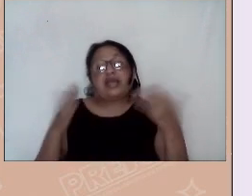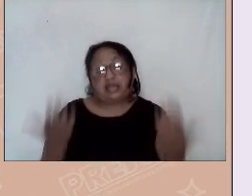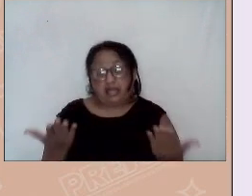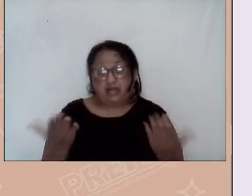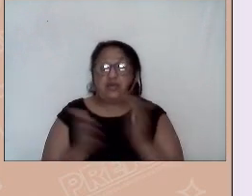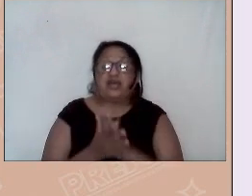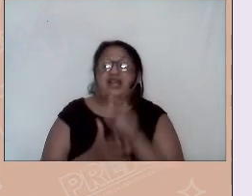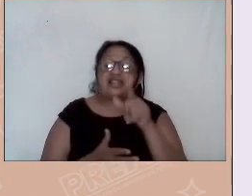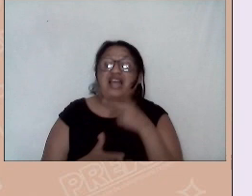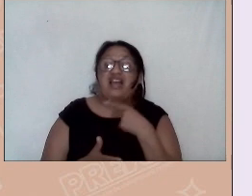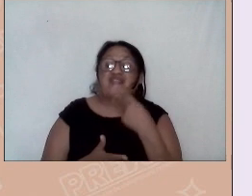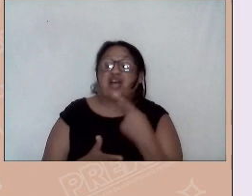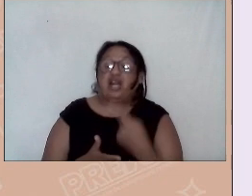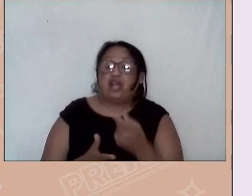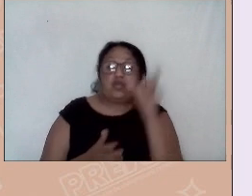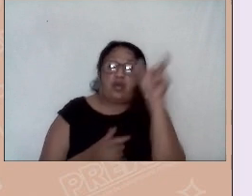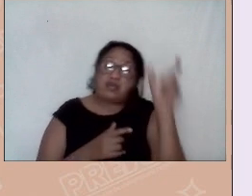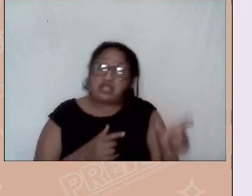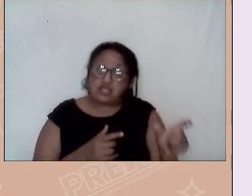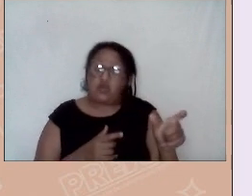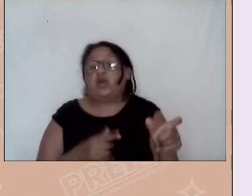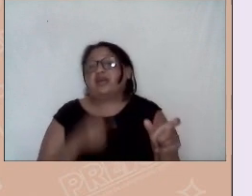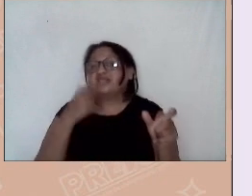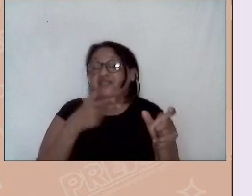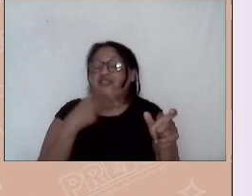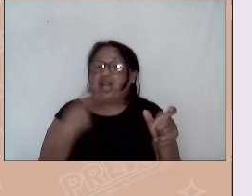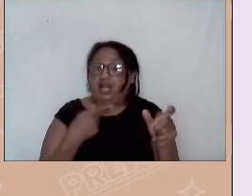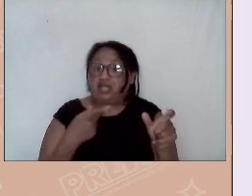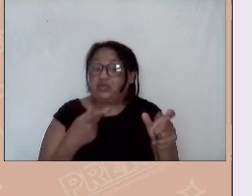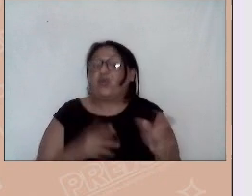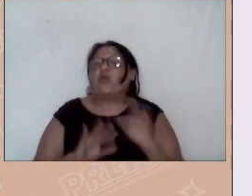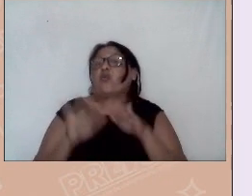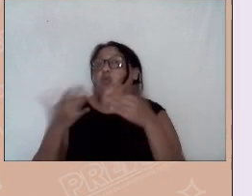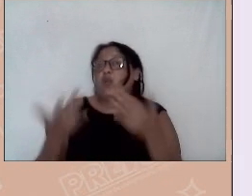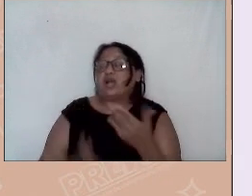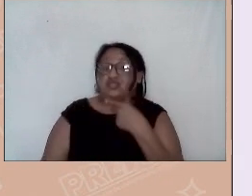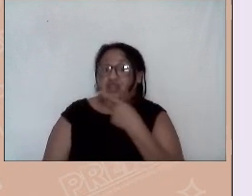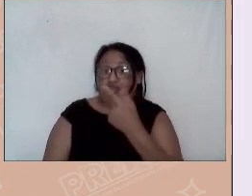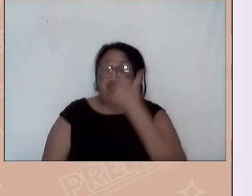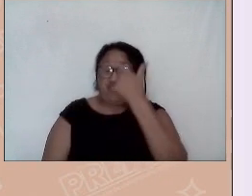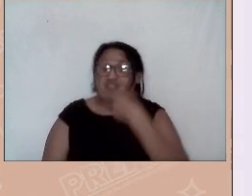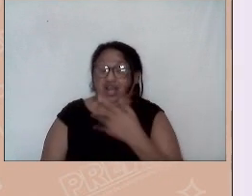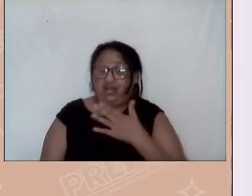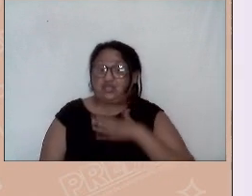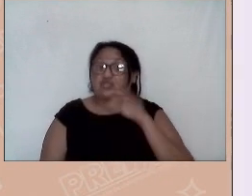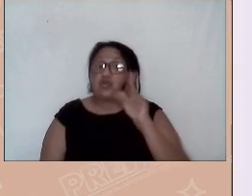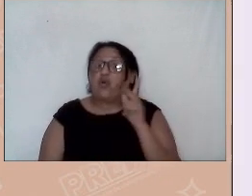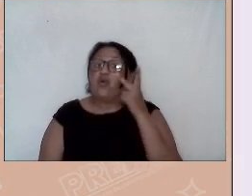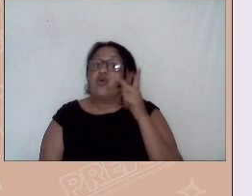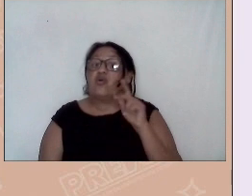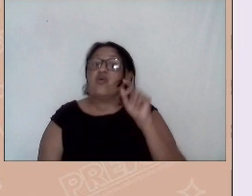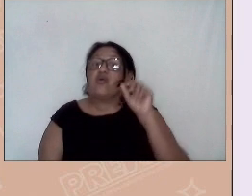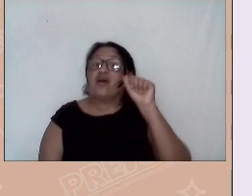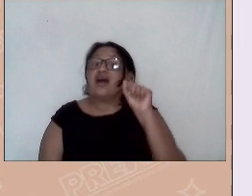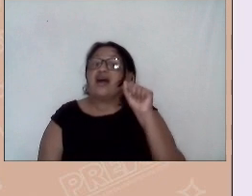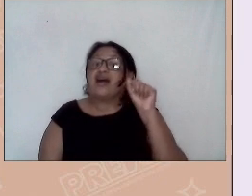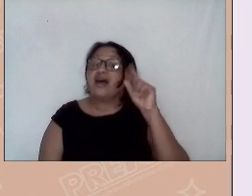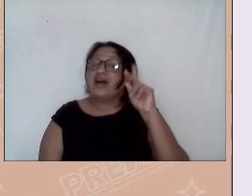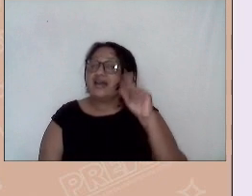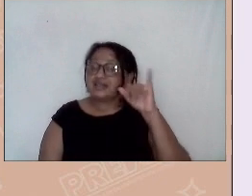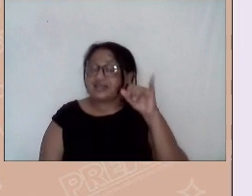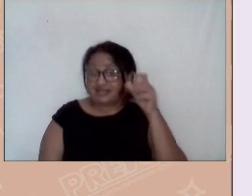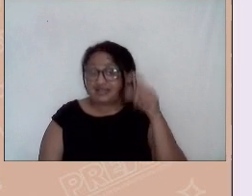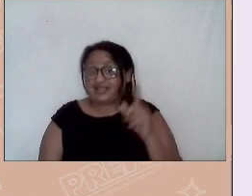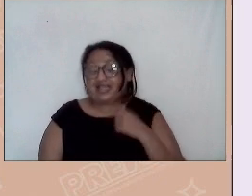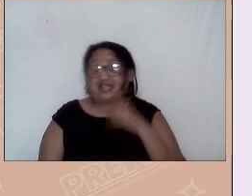a fala né de uma pessoa que diz assim olha ainda que quando eu digo que eu sou um hacker as pessoas often tem